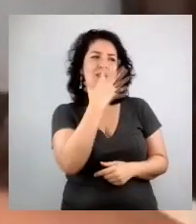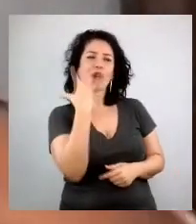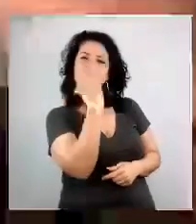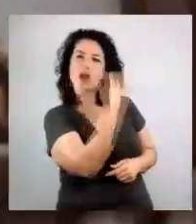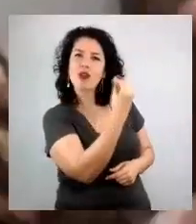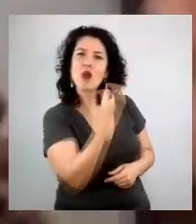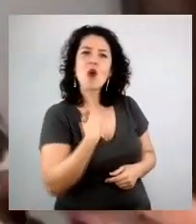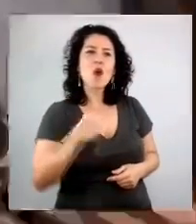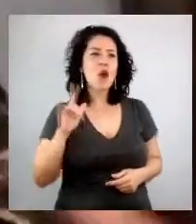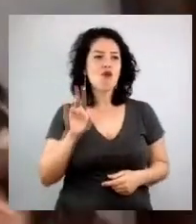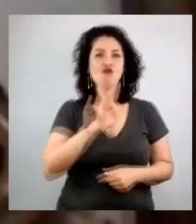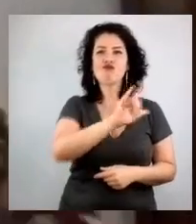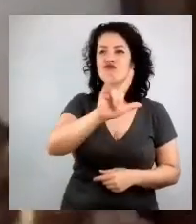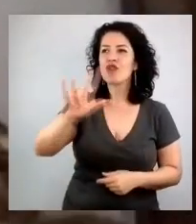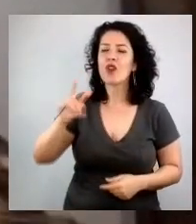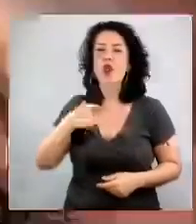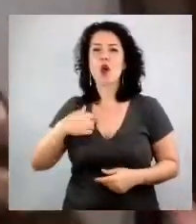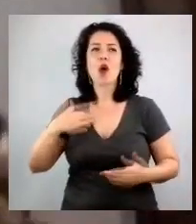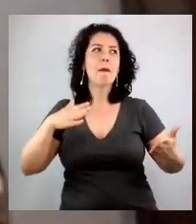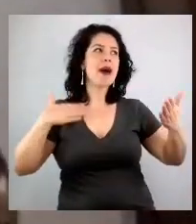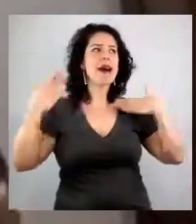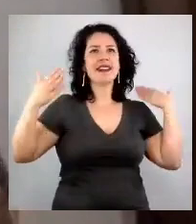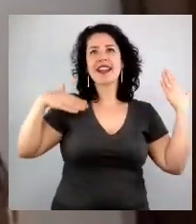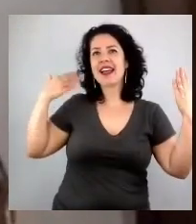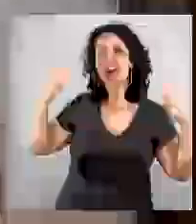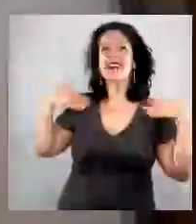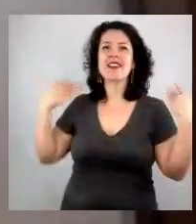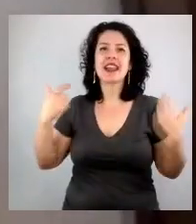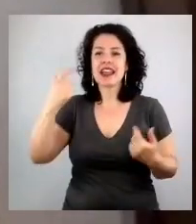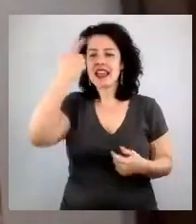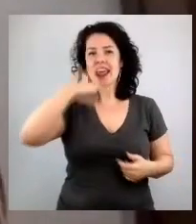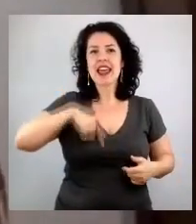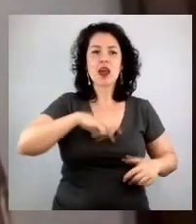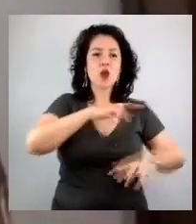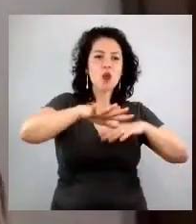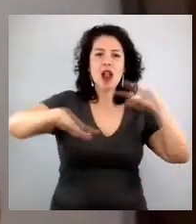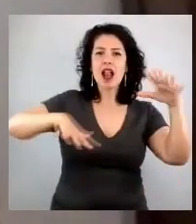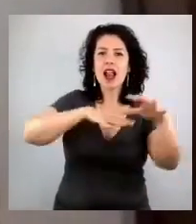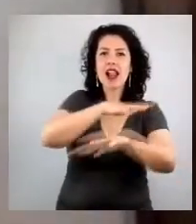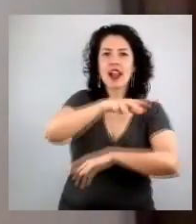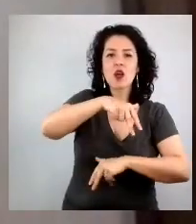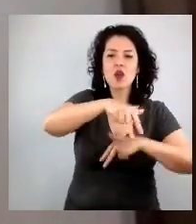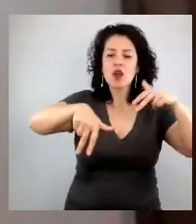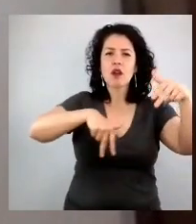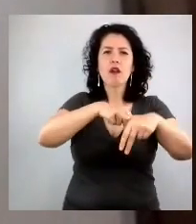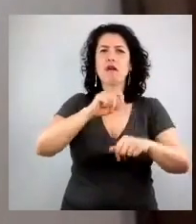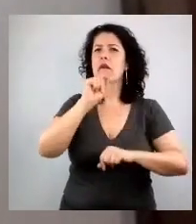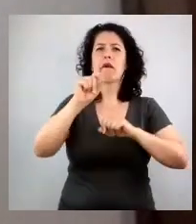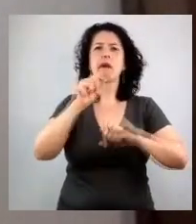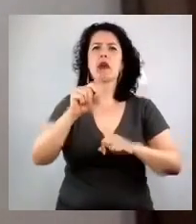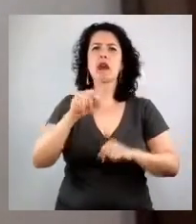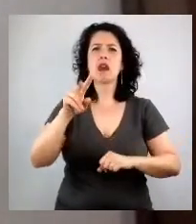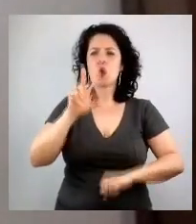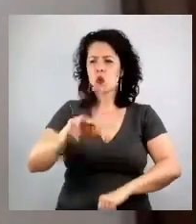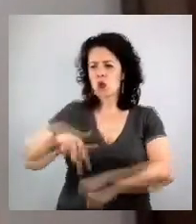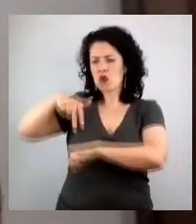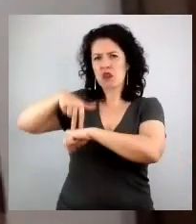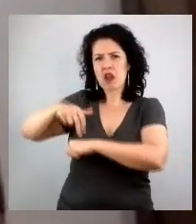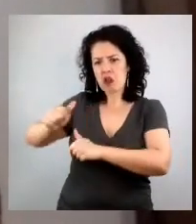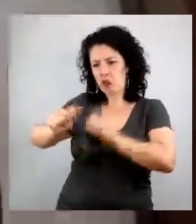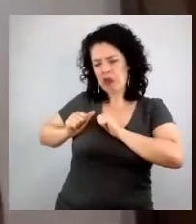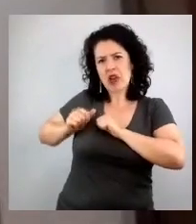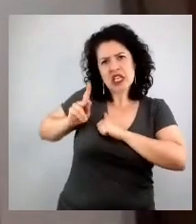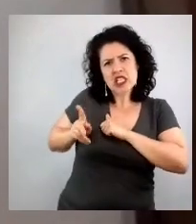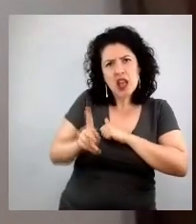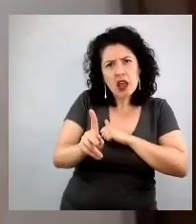não vejo as pessoas? Eu não circulo pelos lugares? Quem disse? Quem me colocou nesse lugar? Eu não